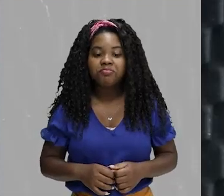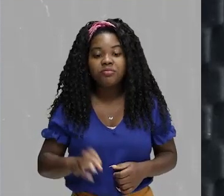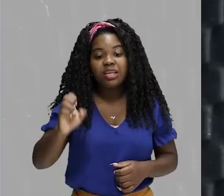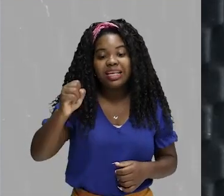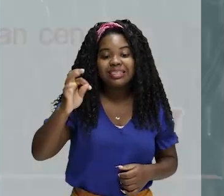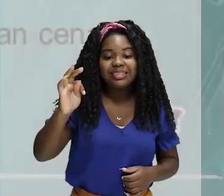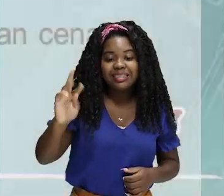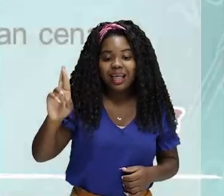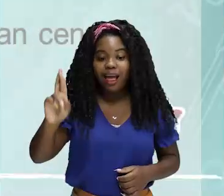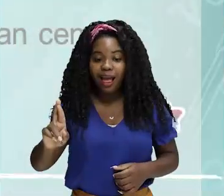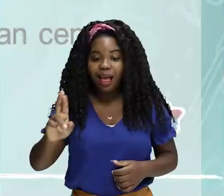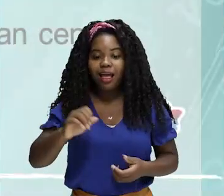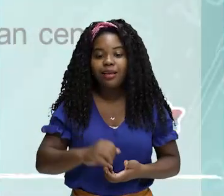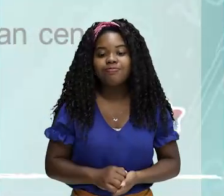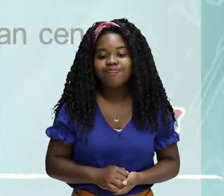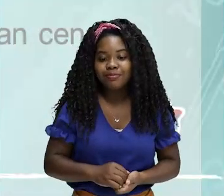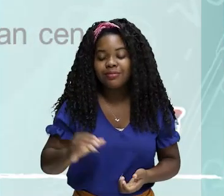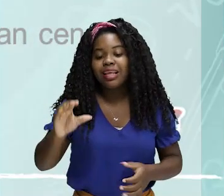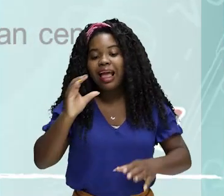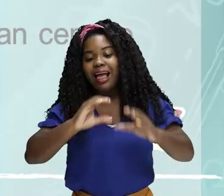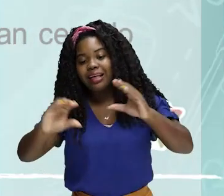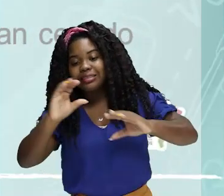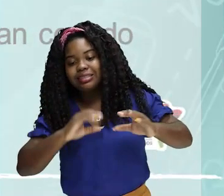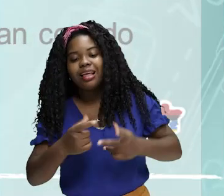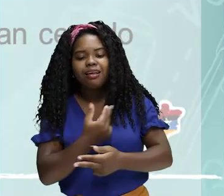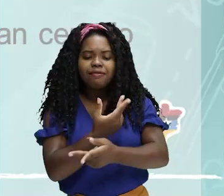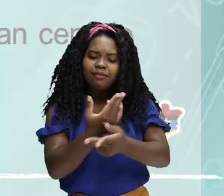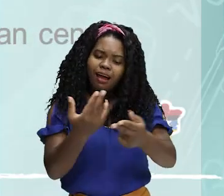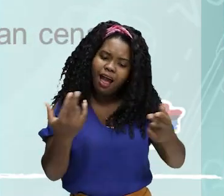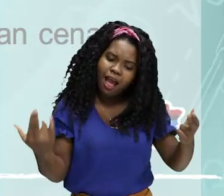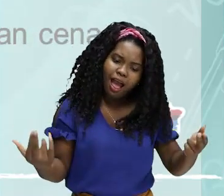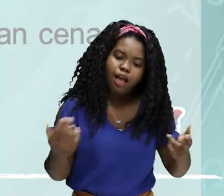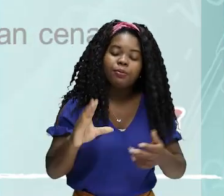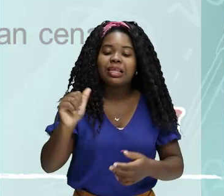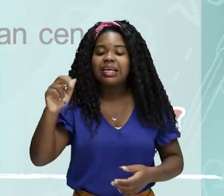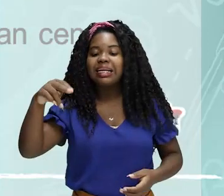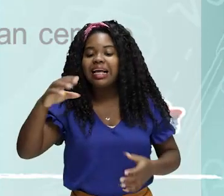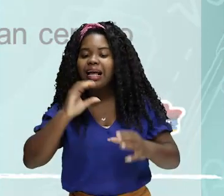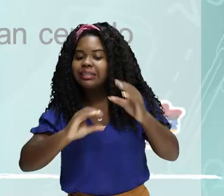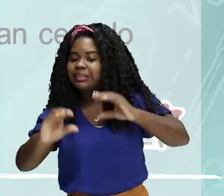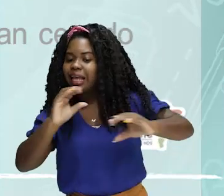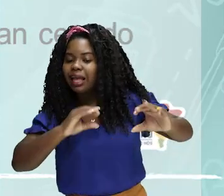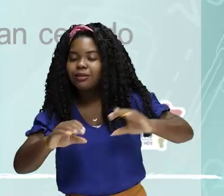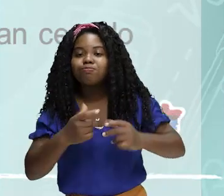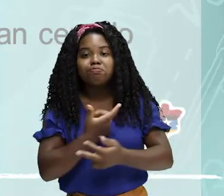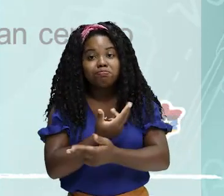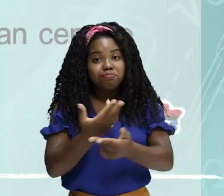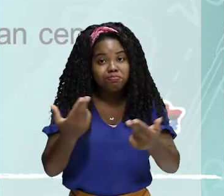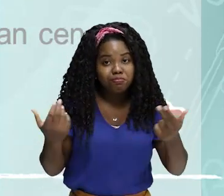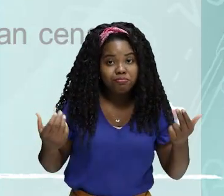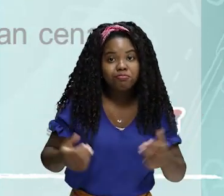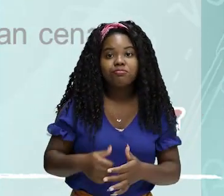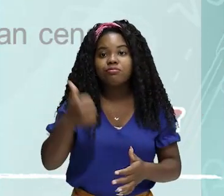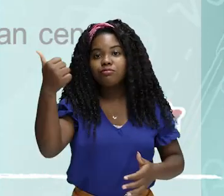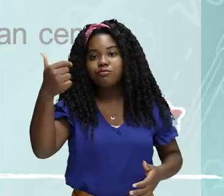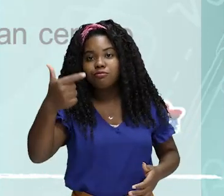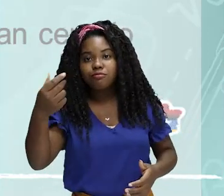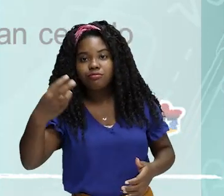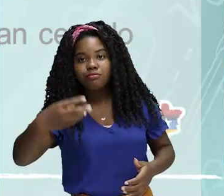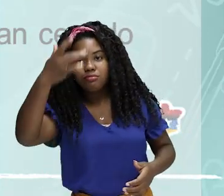estado em todas as conjugações. Cantado em todas as conjugações